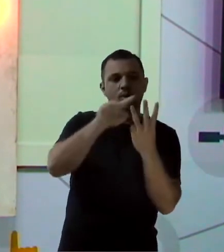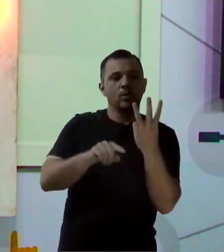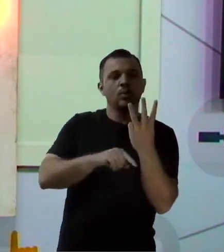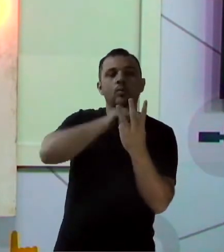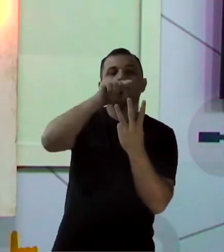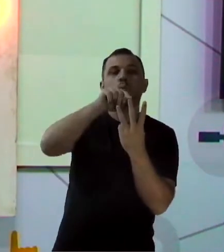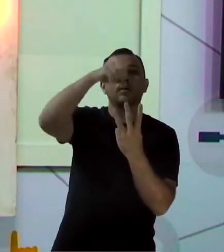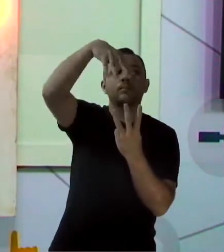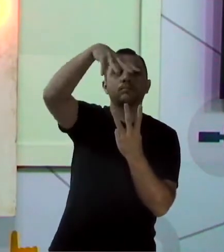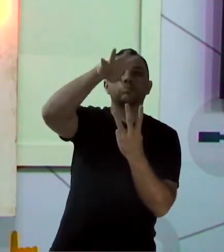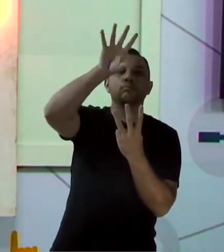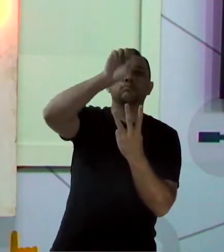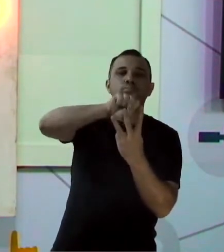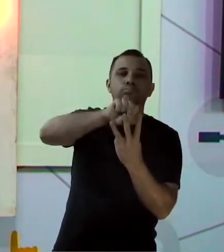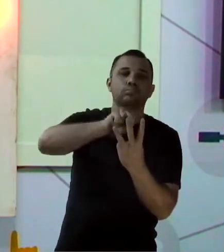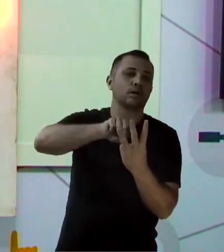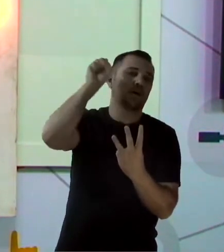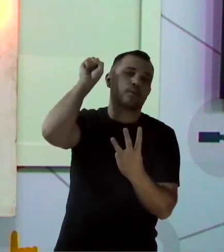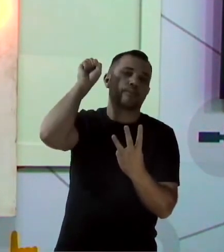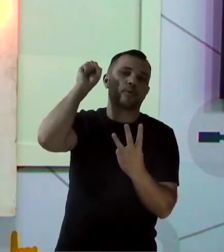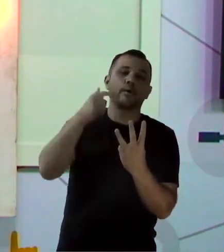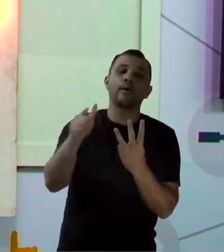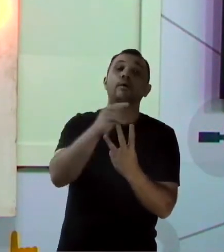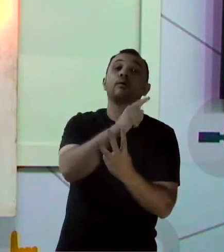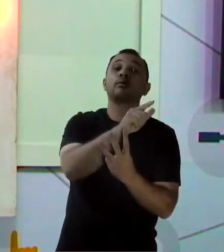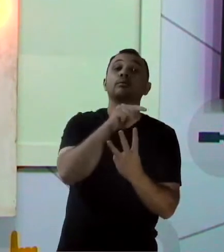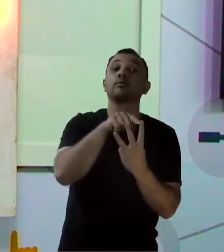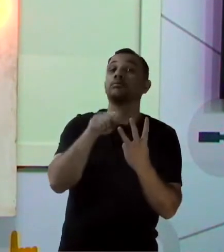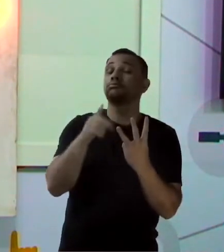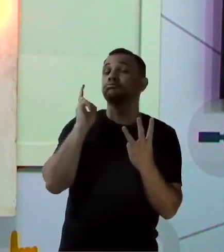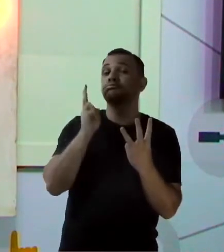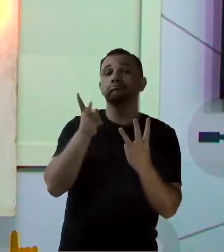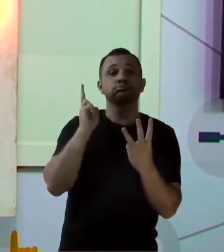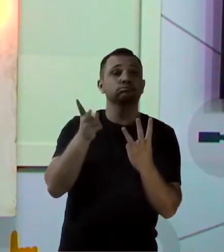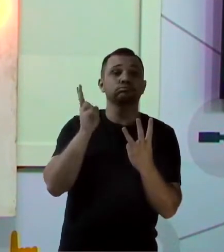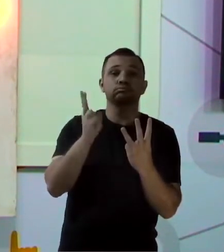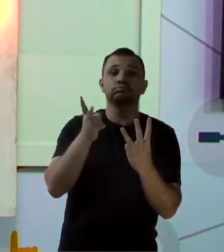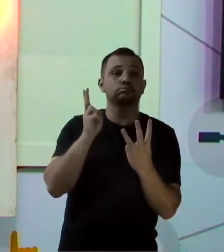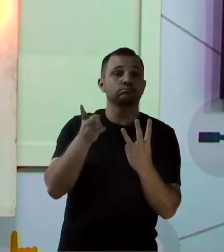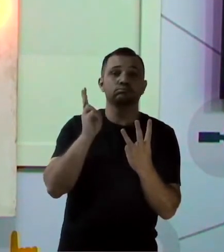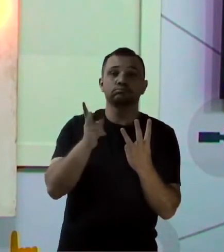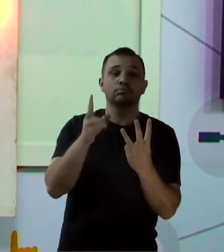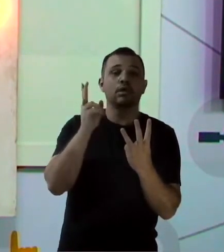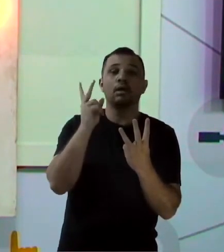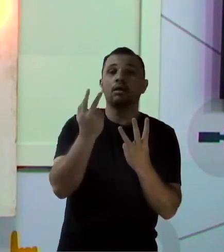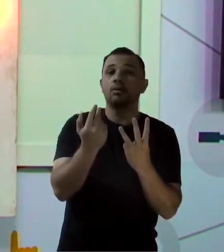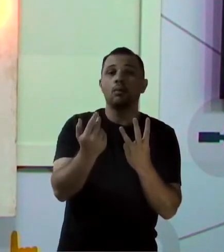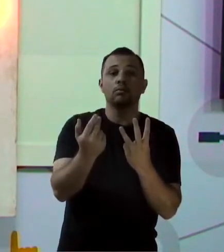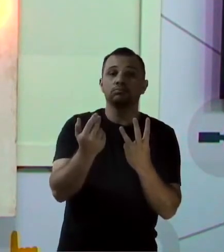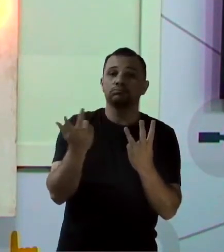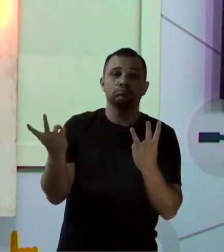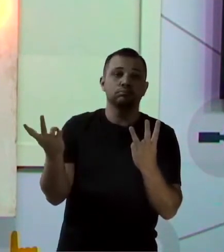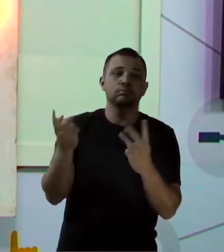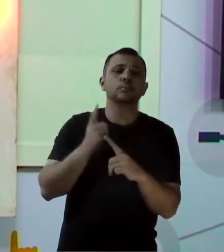Gente, se uma lâmpada queima, as outras continuam com o mesmo brilho. Por quê, professor? Que